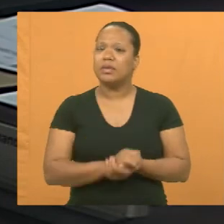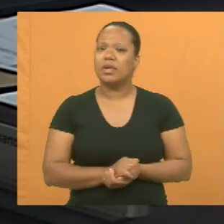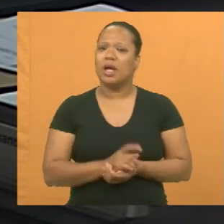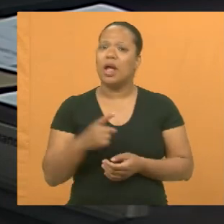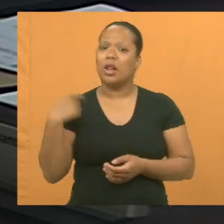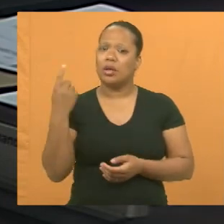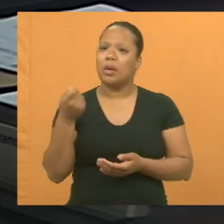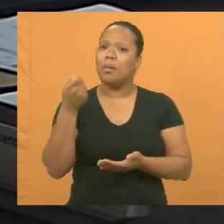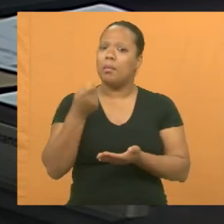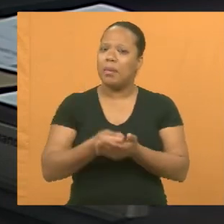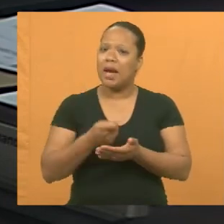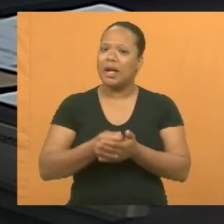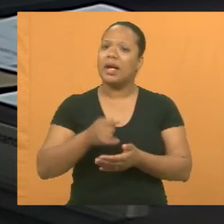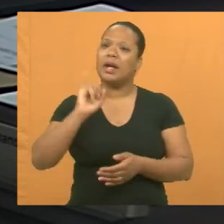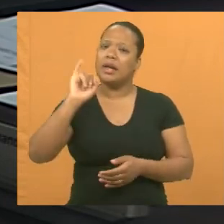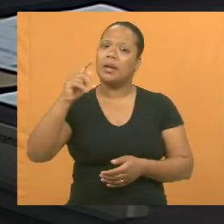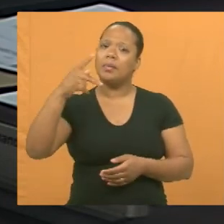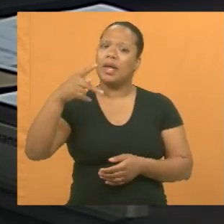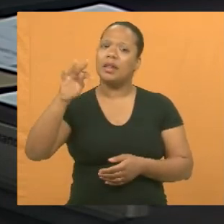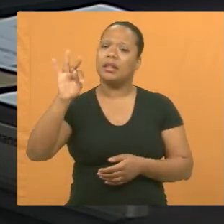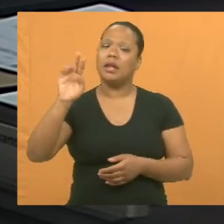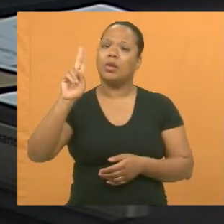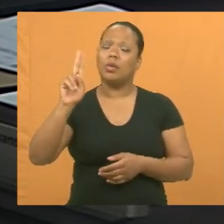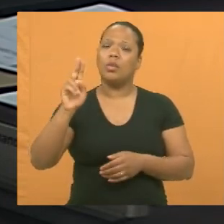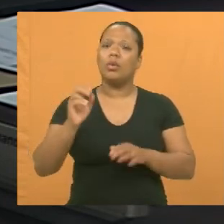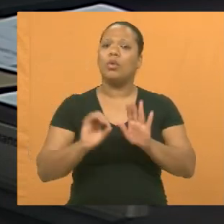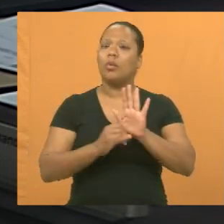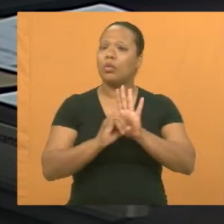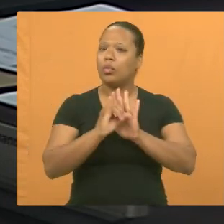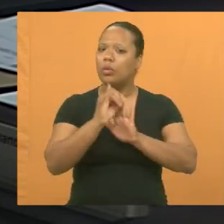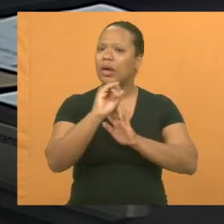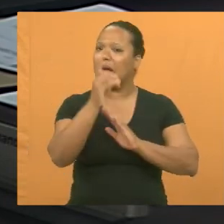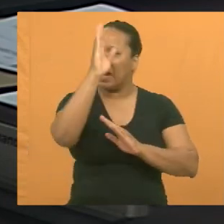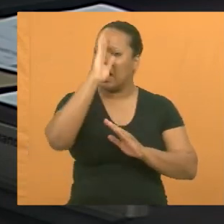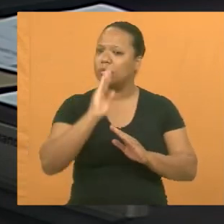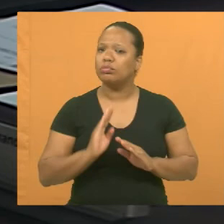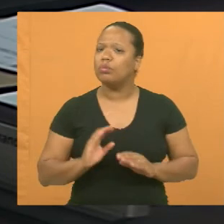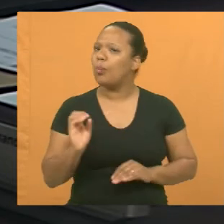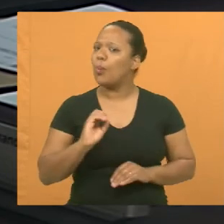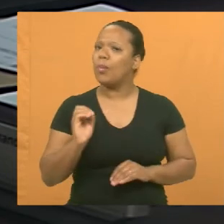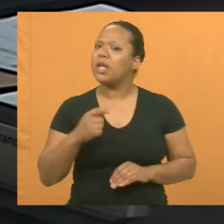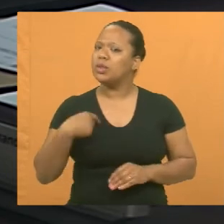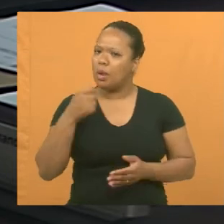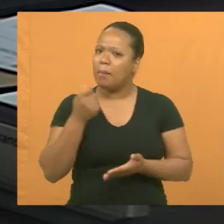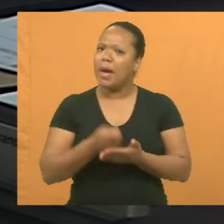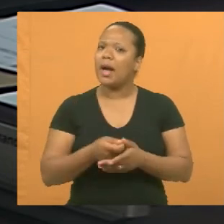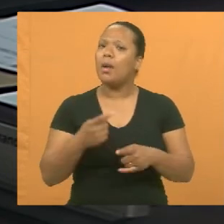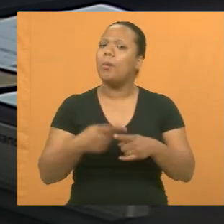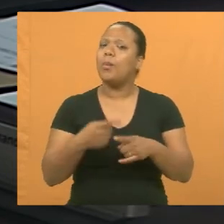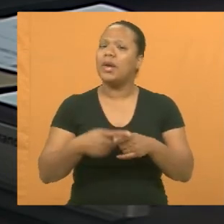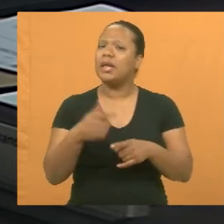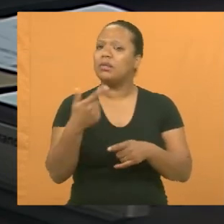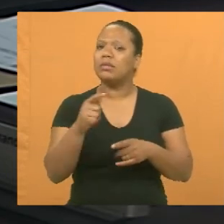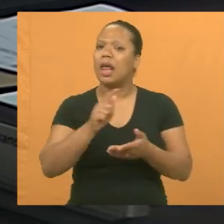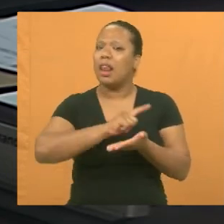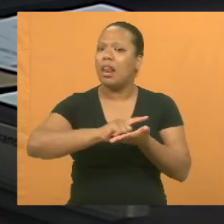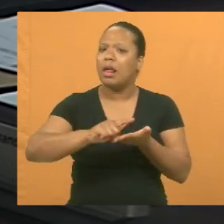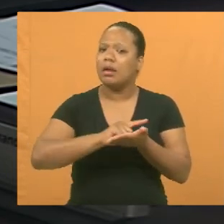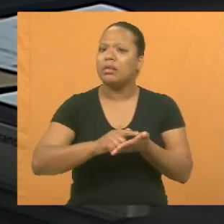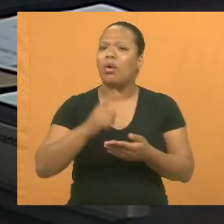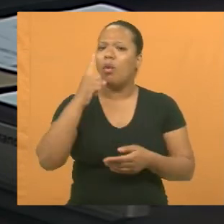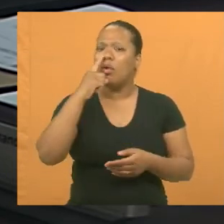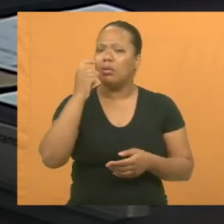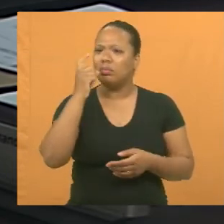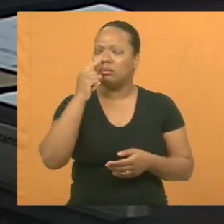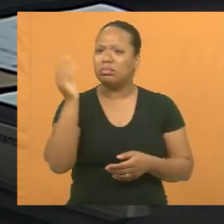gente paga IPTU, paga os impostos, nada é gratuito. Por que que não oferece limpeza nessas bocas de bueiro? É um